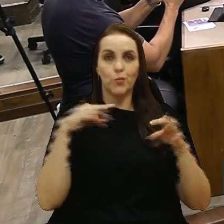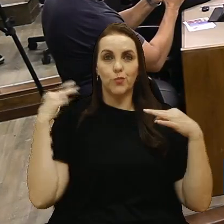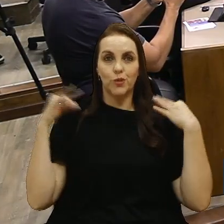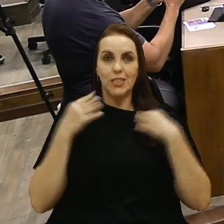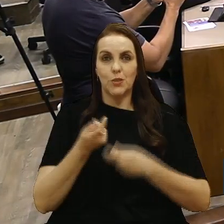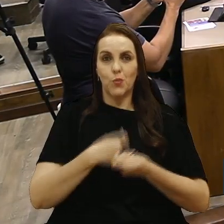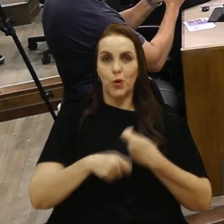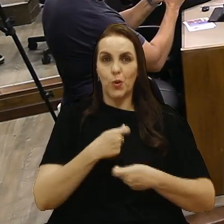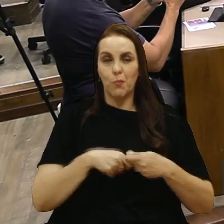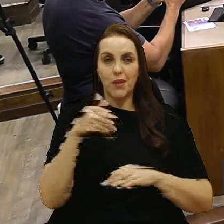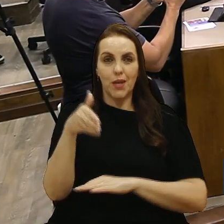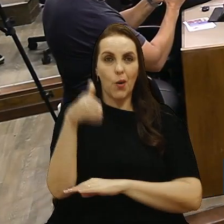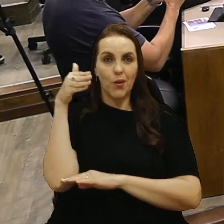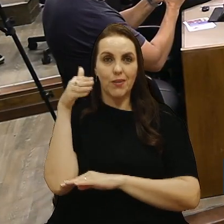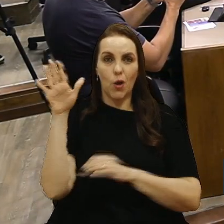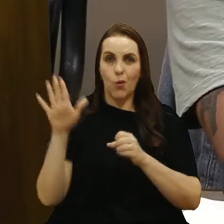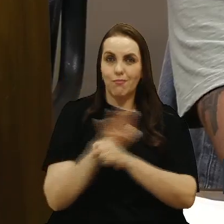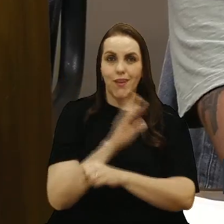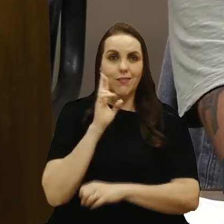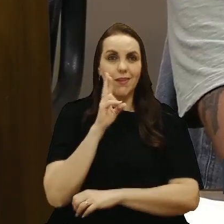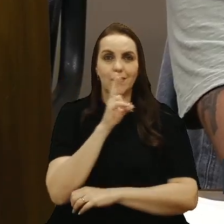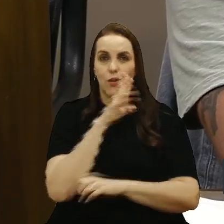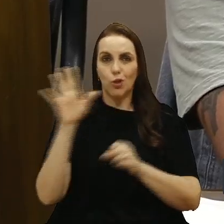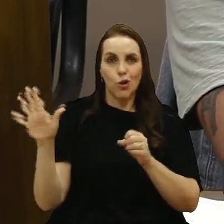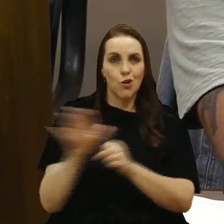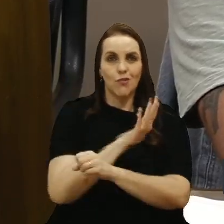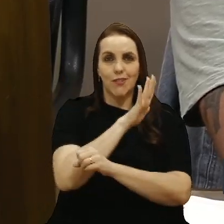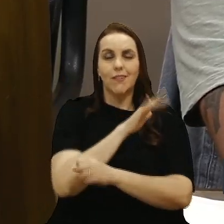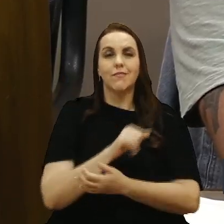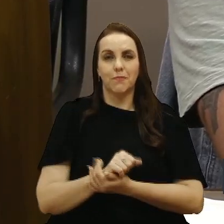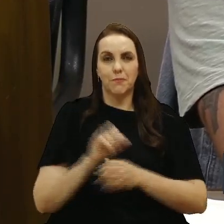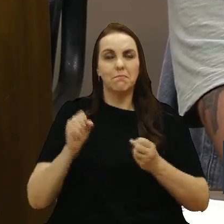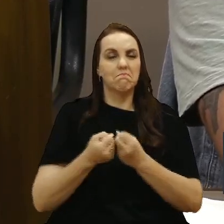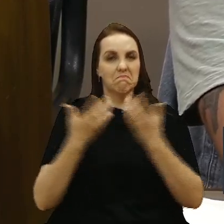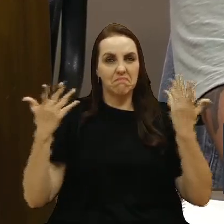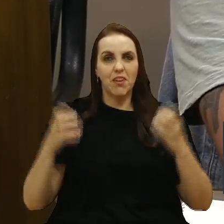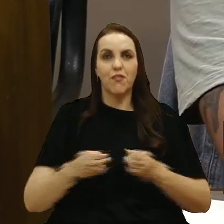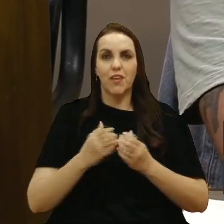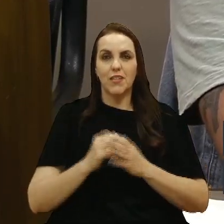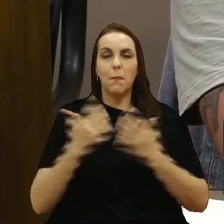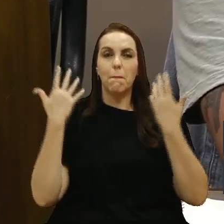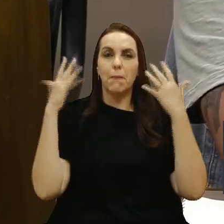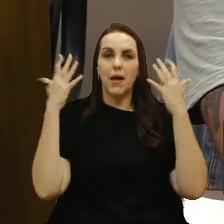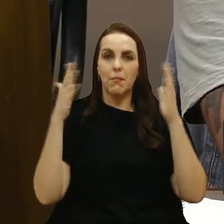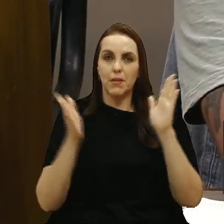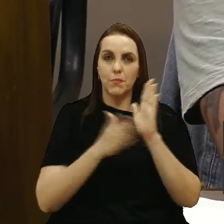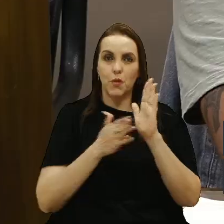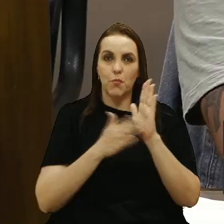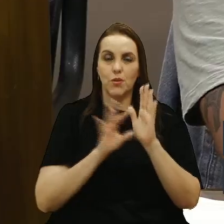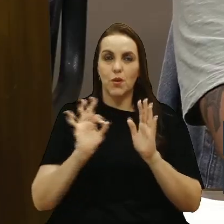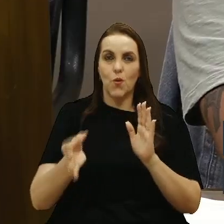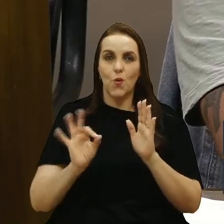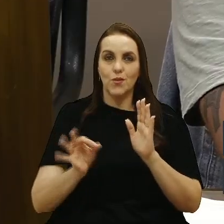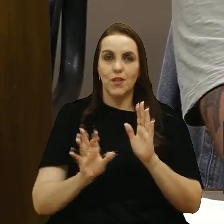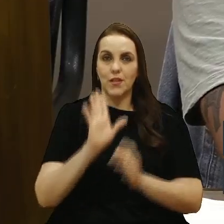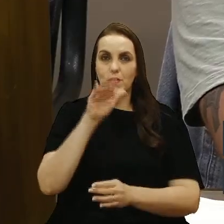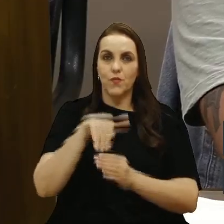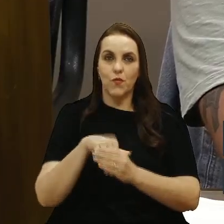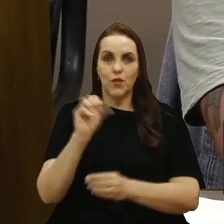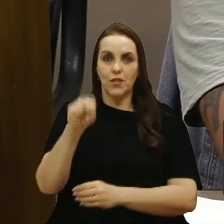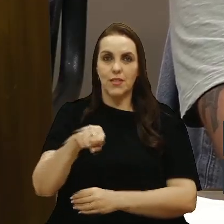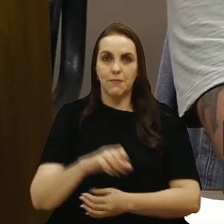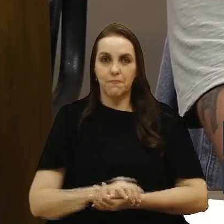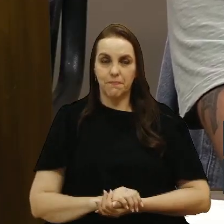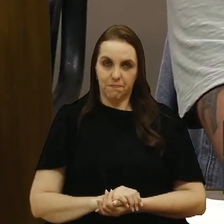hotéis lotados, restaurantes lotados, uma grandiosa festa. Então, parabéns pela propositura que o senhor traz hoje. Certamente vou